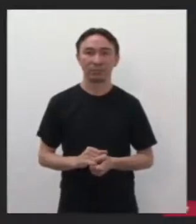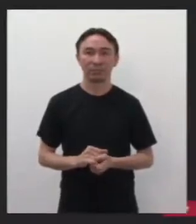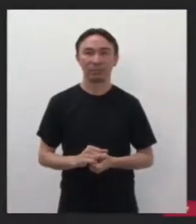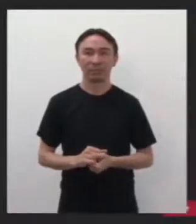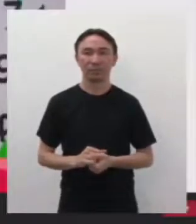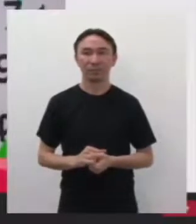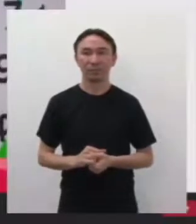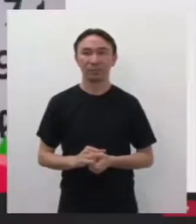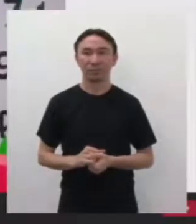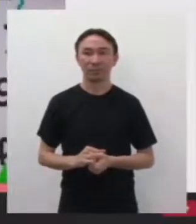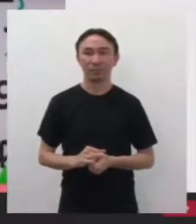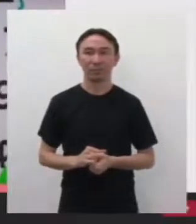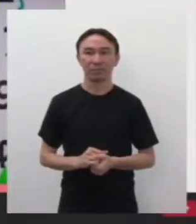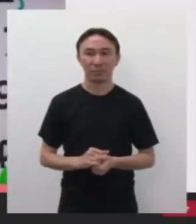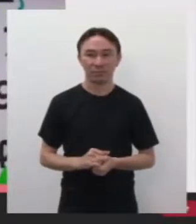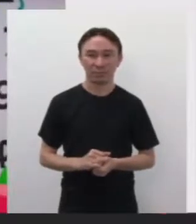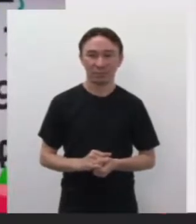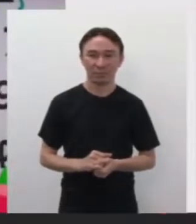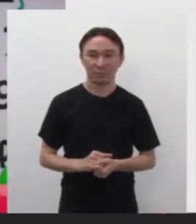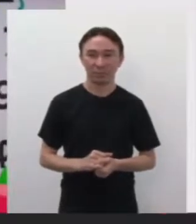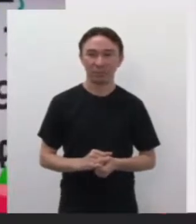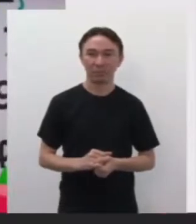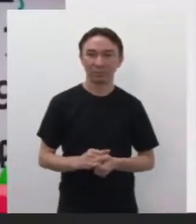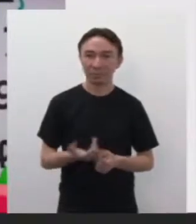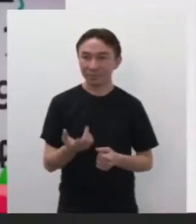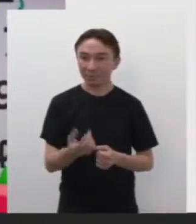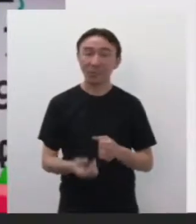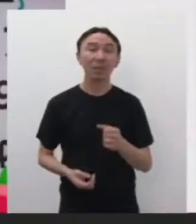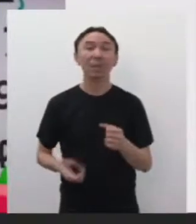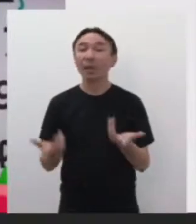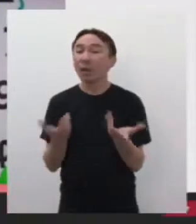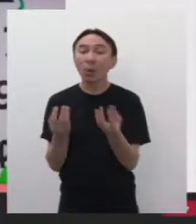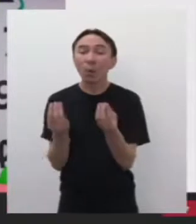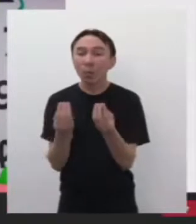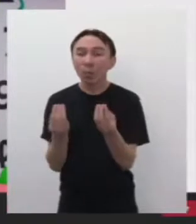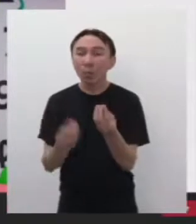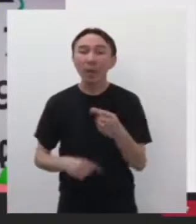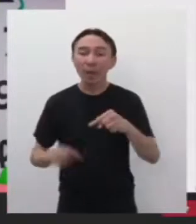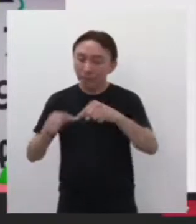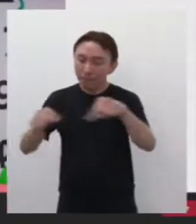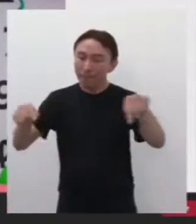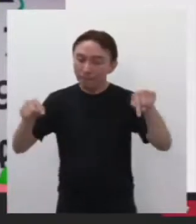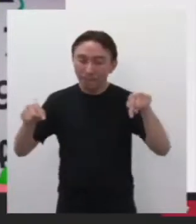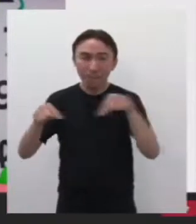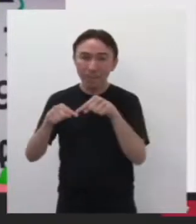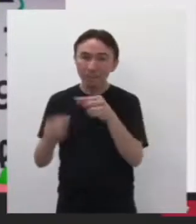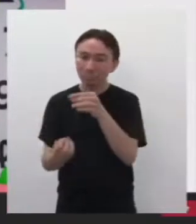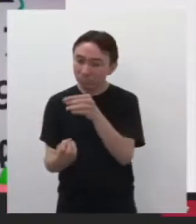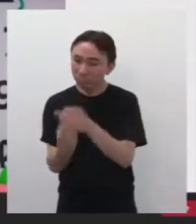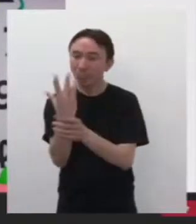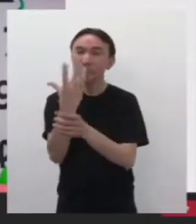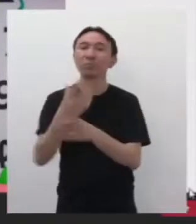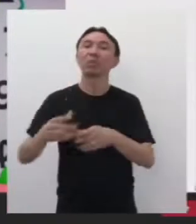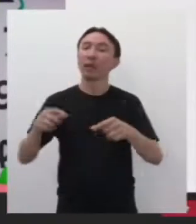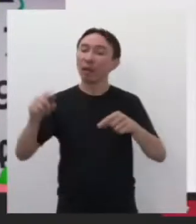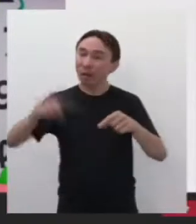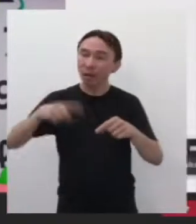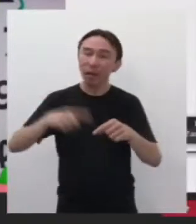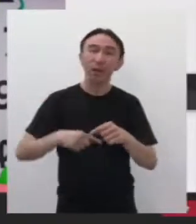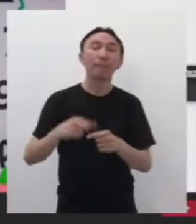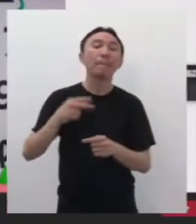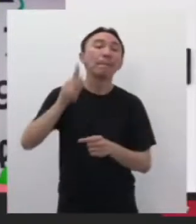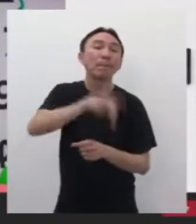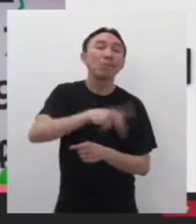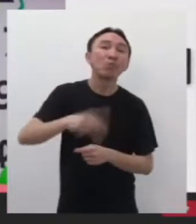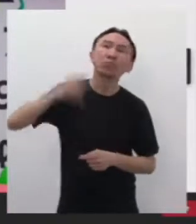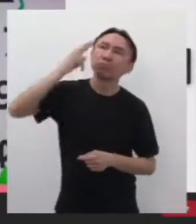Tá? O Descomplica, ele nasceu dentro de uma sala de aula. Ele nasceu do sonho de um professor, né? De olhar